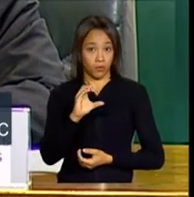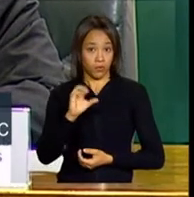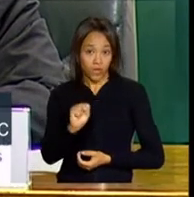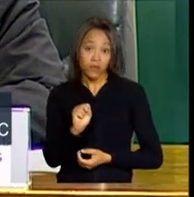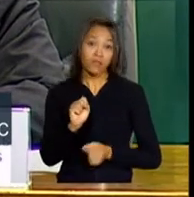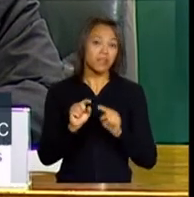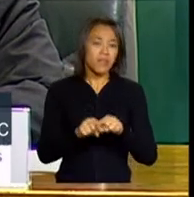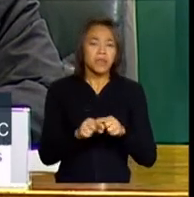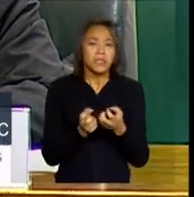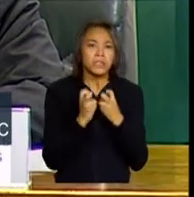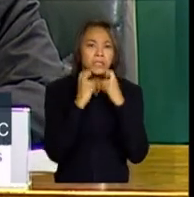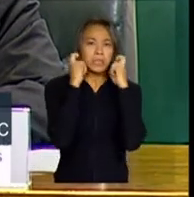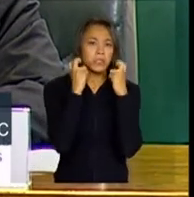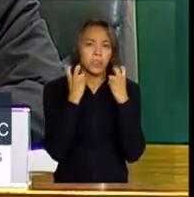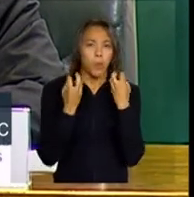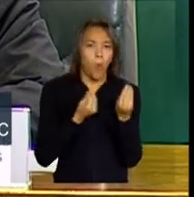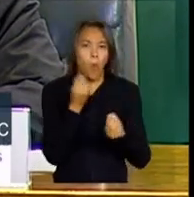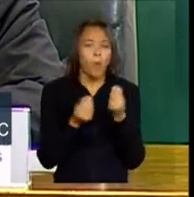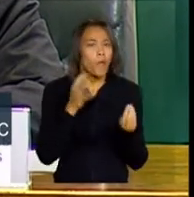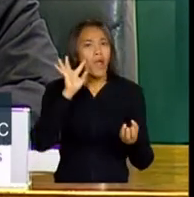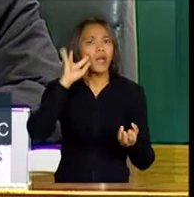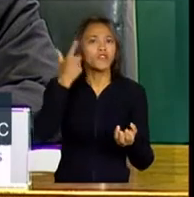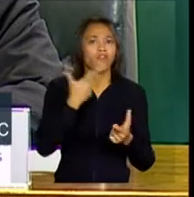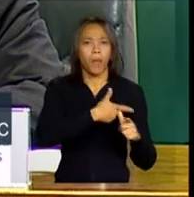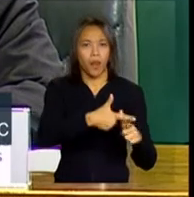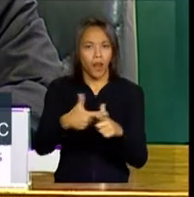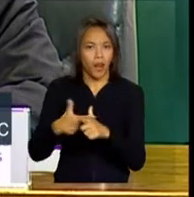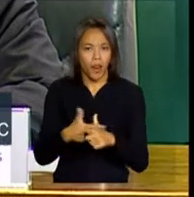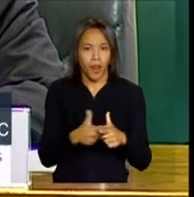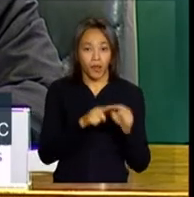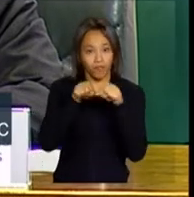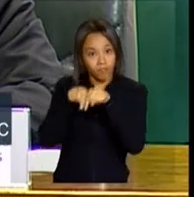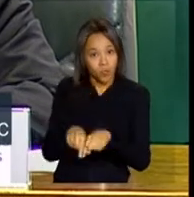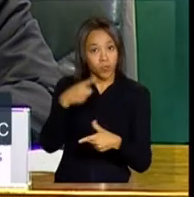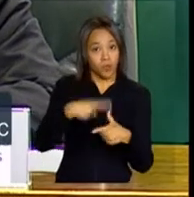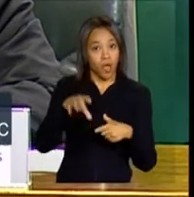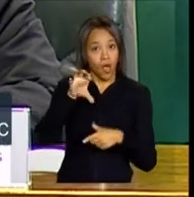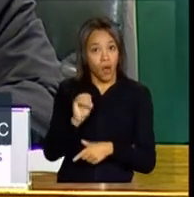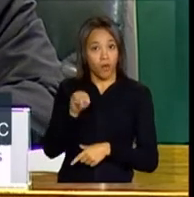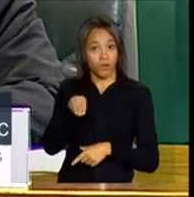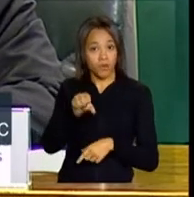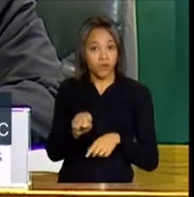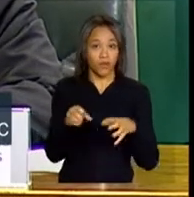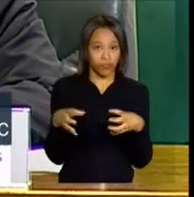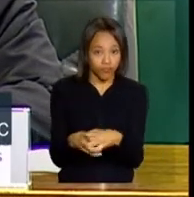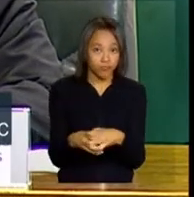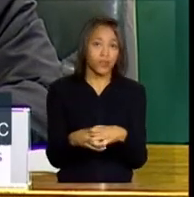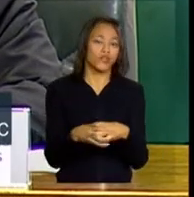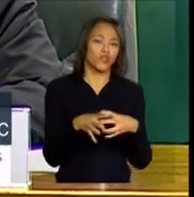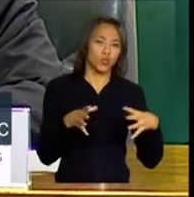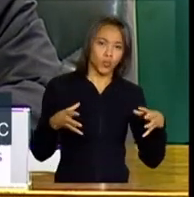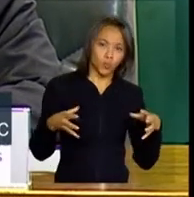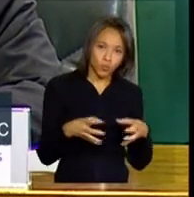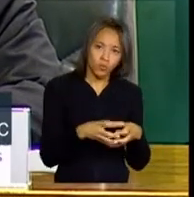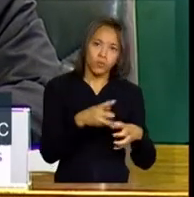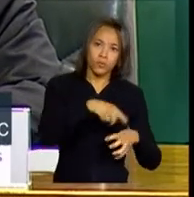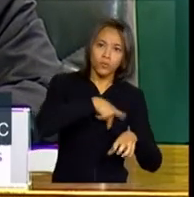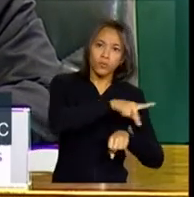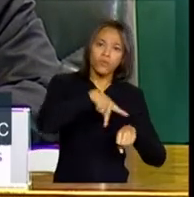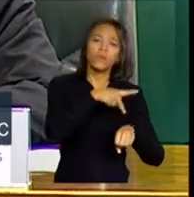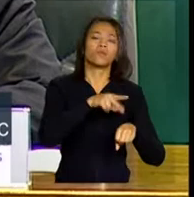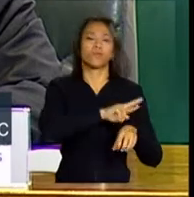na utilização do mecanismo de solução de controversas da OMC juntos já somam participações em